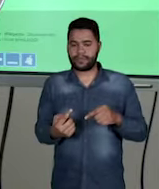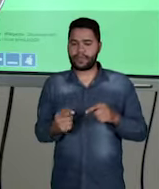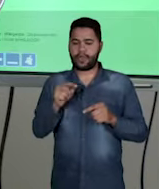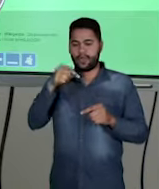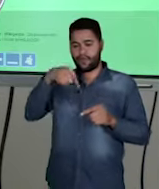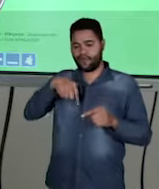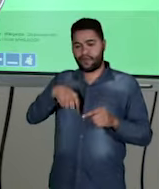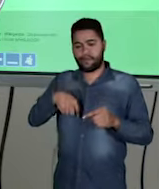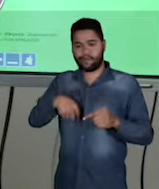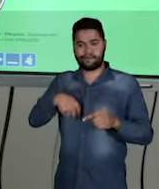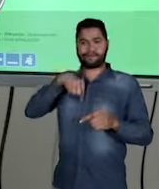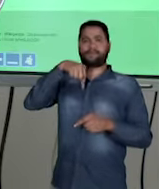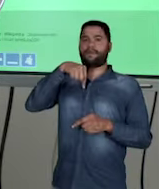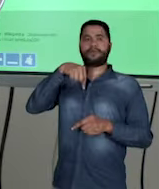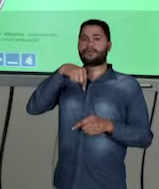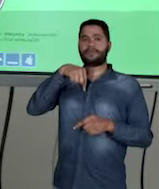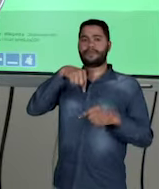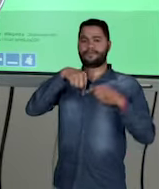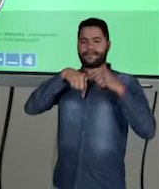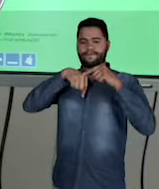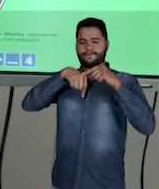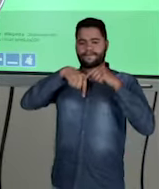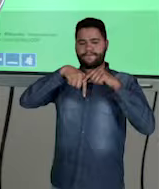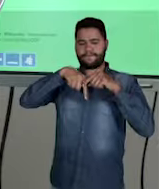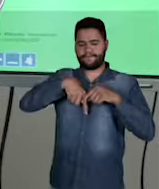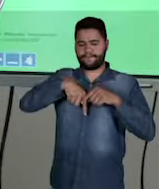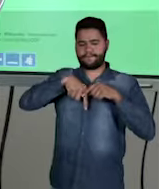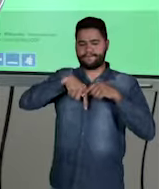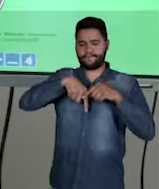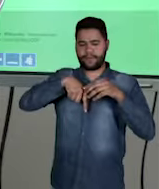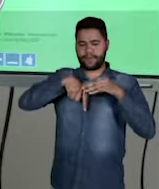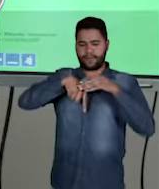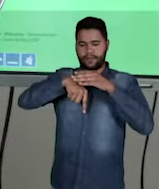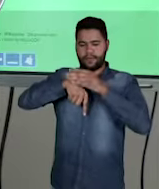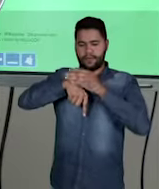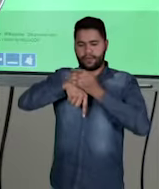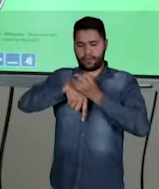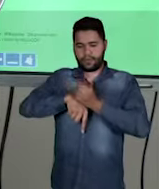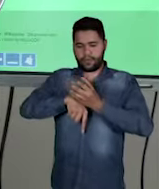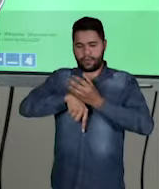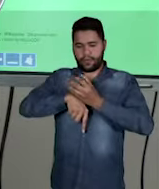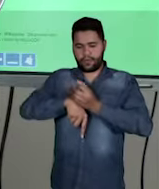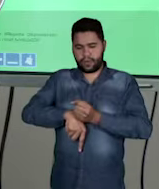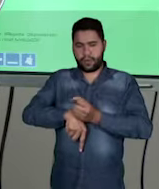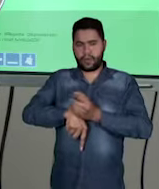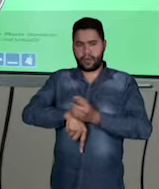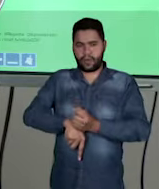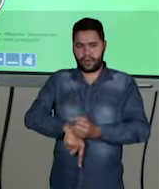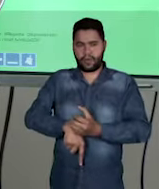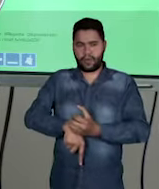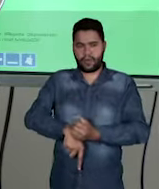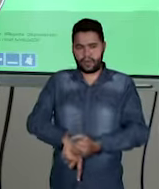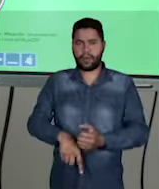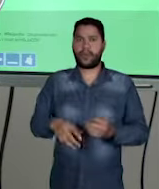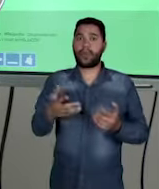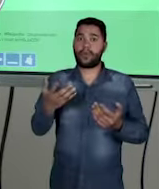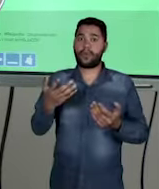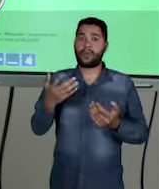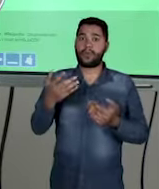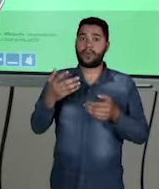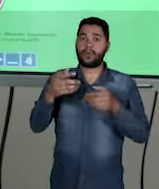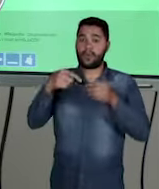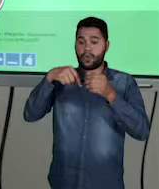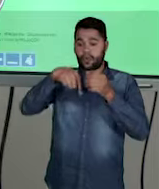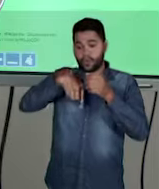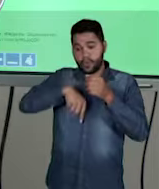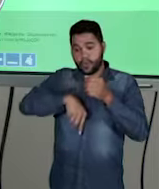essa válvula que vai empurrando esse sangue para cima, para que ele faça, então, o caminho de volta